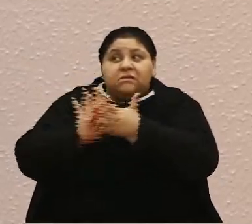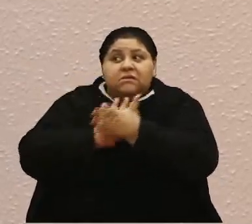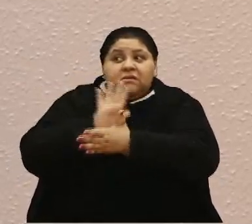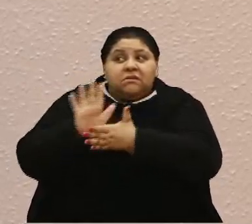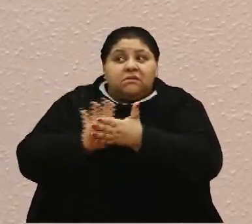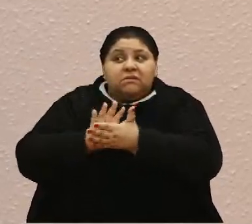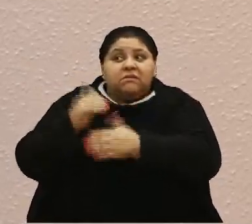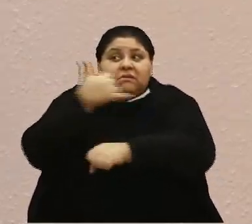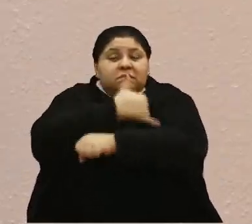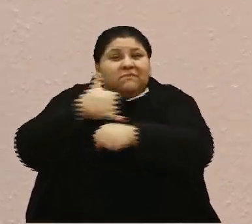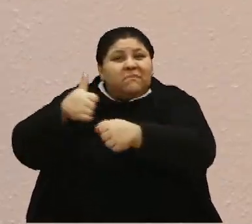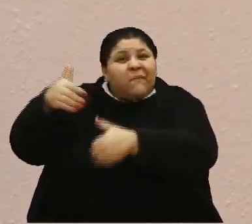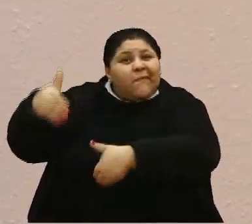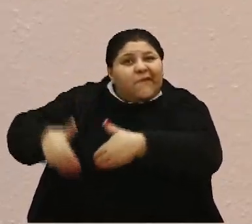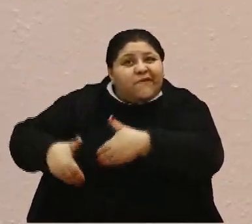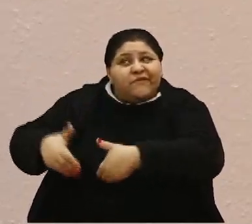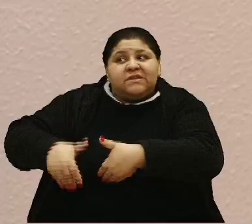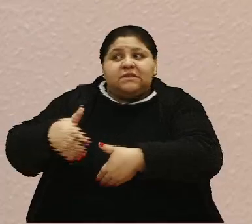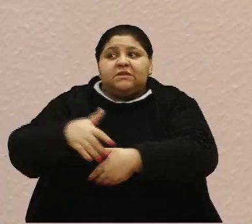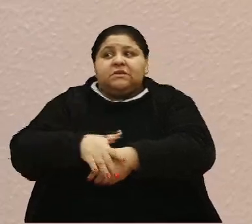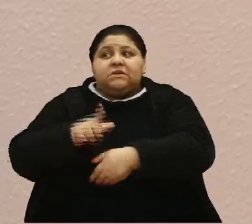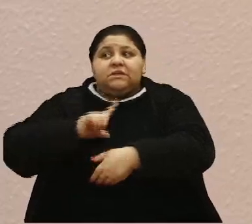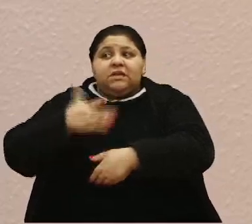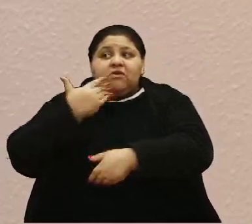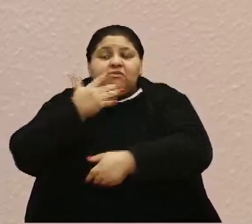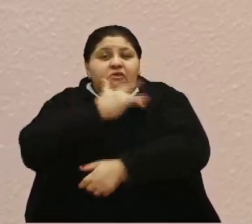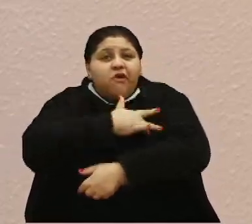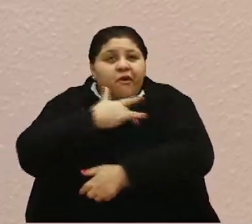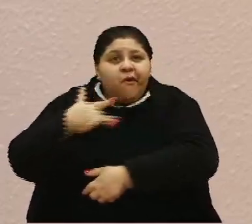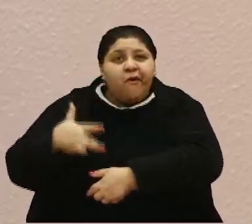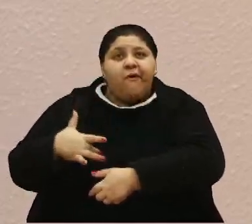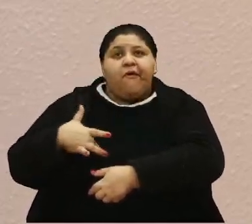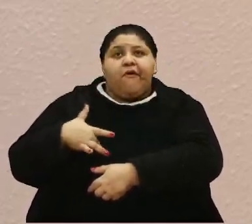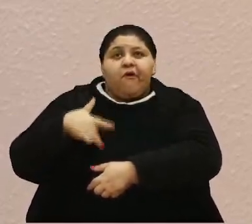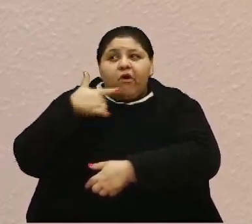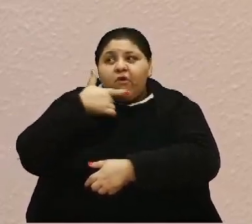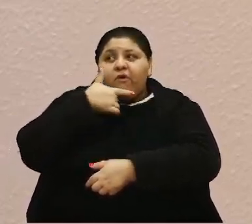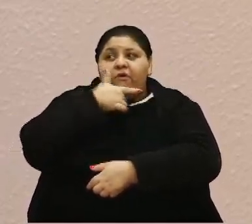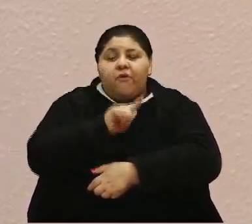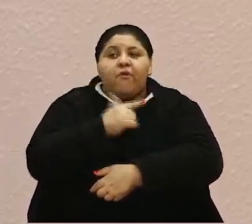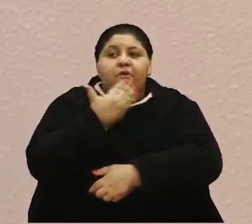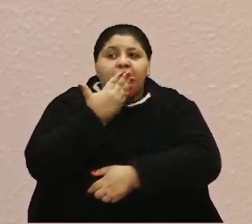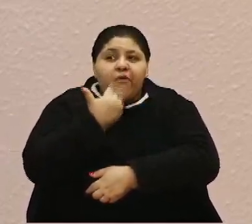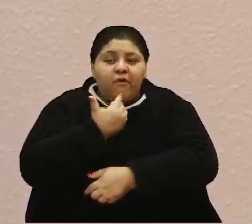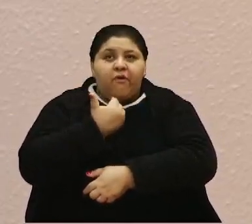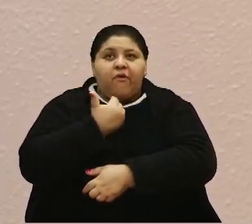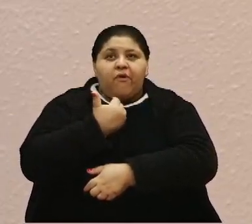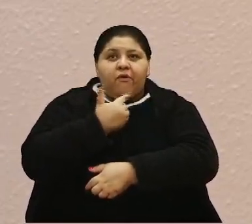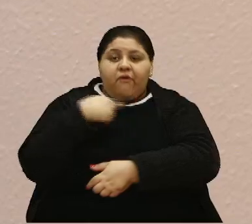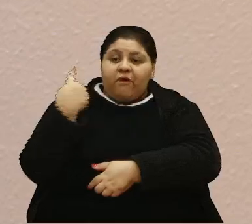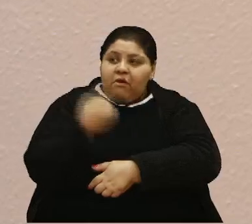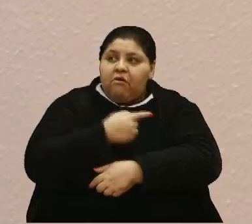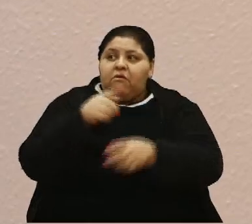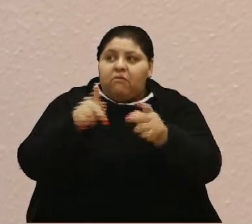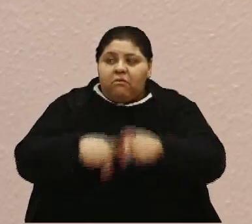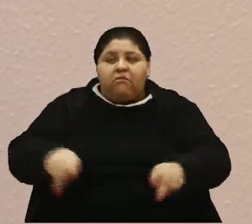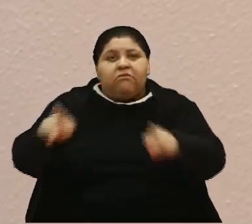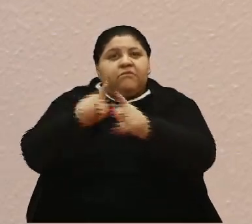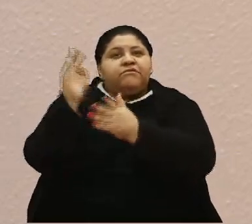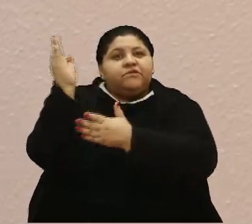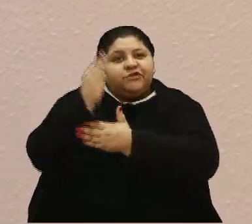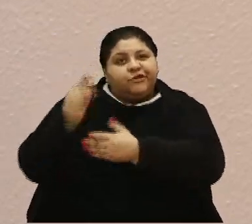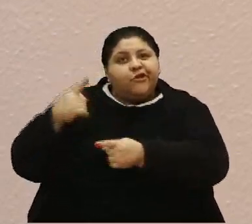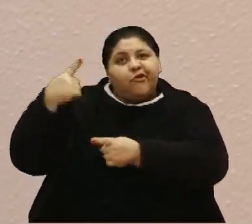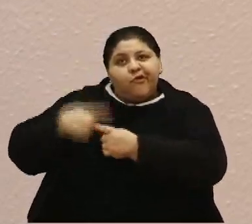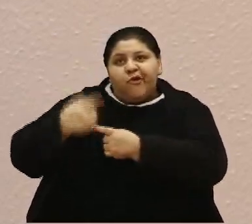ter alimentação saudável, alimentação que dê conta de alimentar de fato a nossa população brasileira,